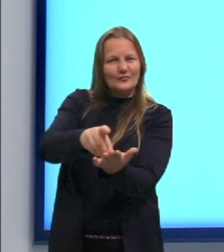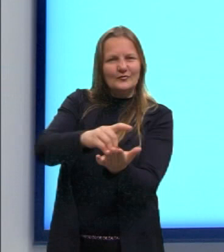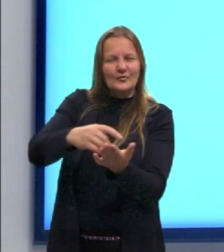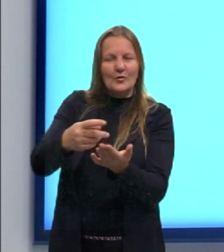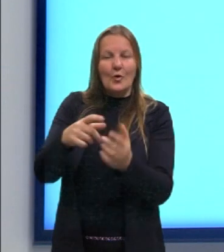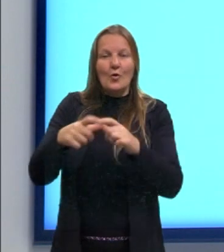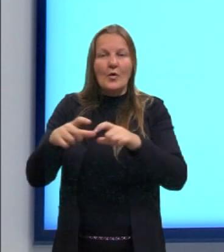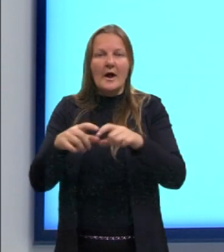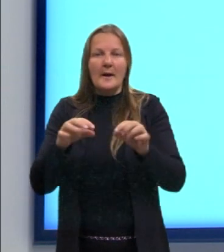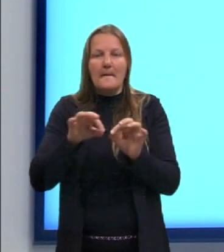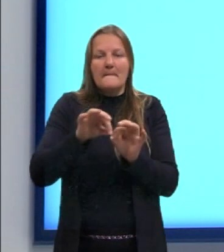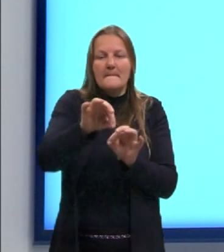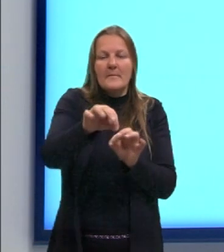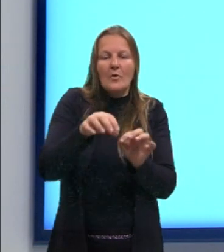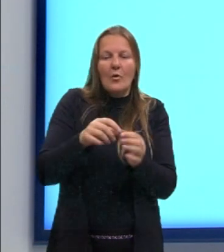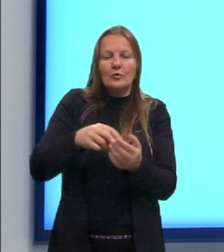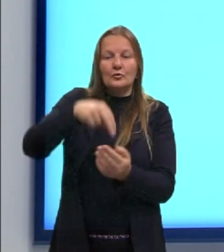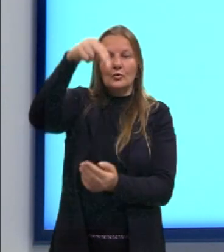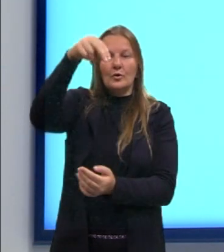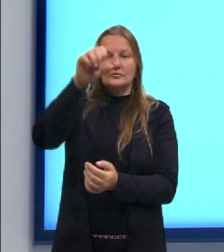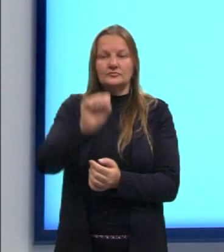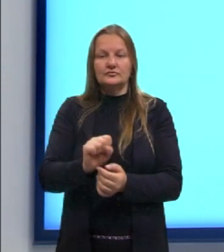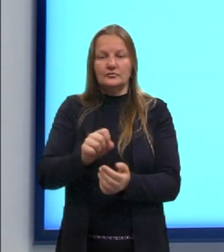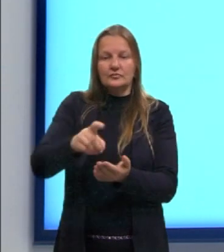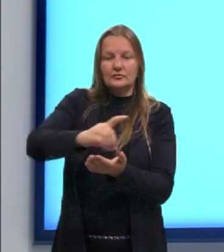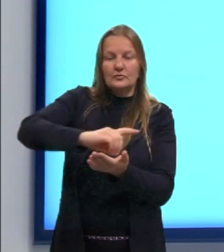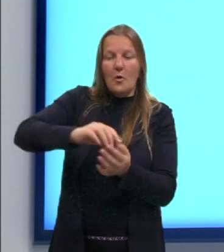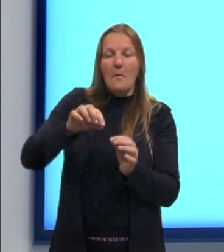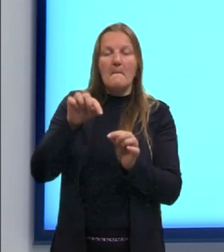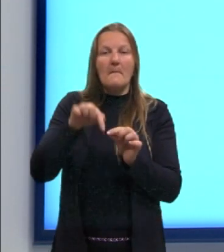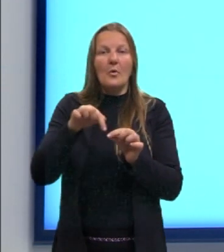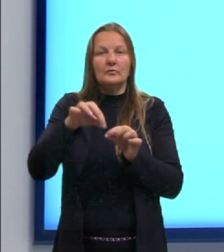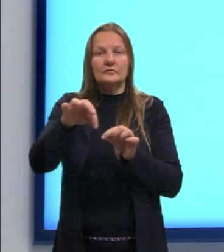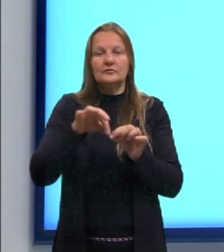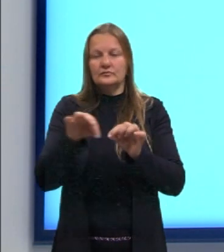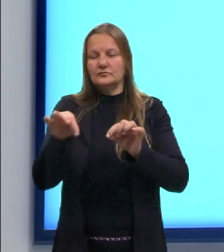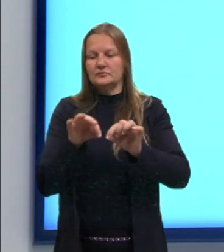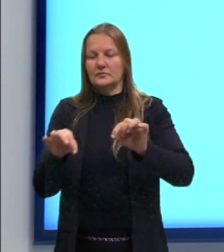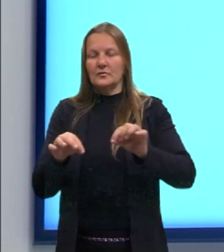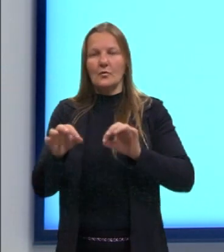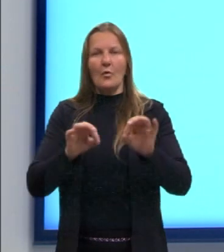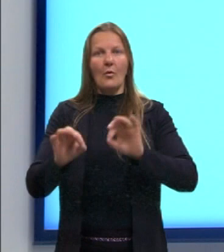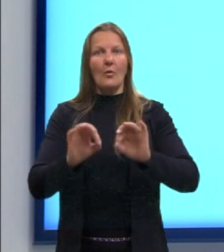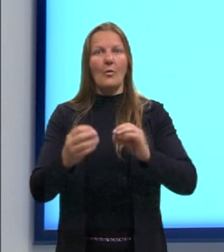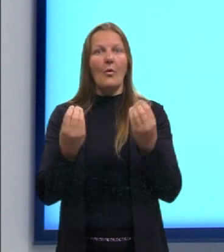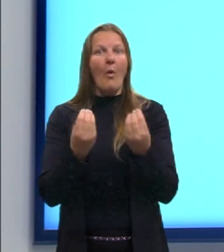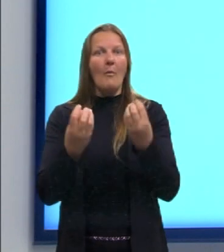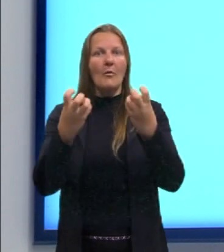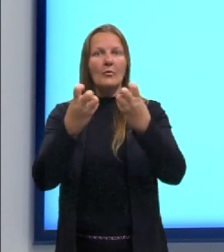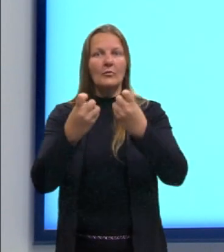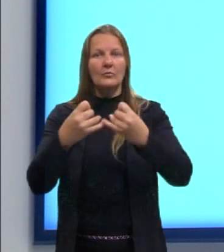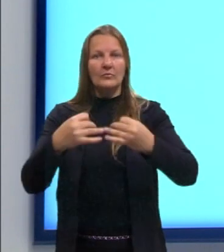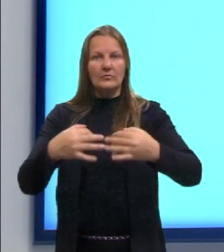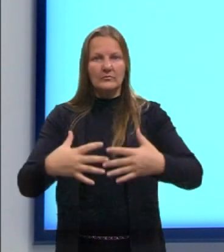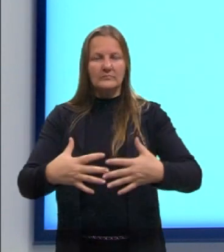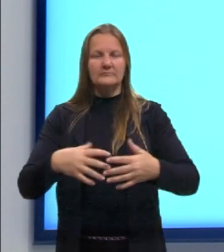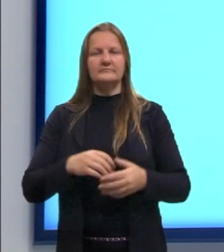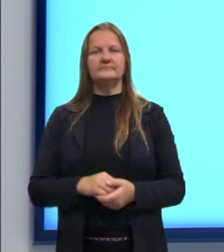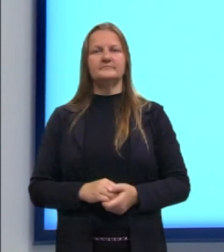esse direcionamento para onde que eu vou movimentar aquele ponto, quais as coordenadas que eu vou seguir, que faz parte